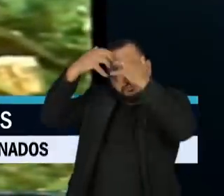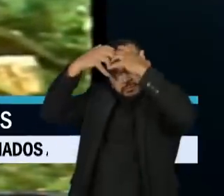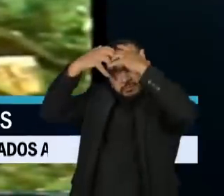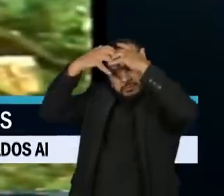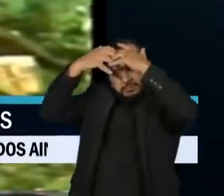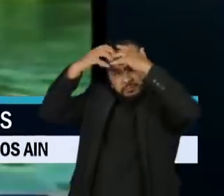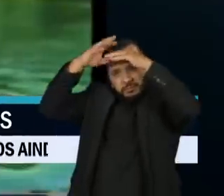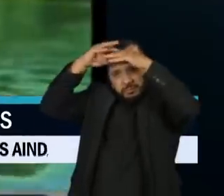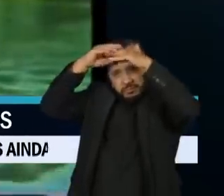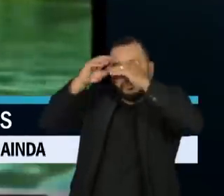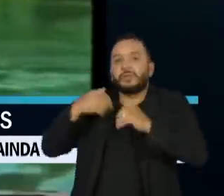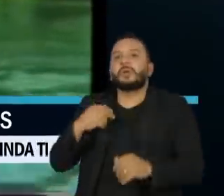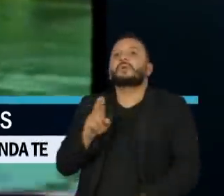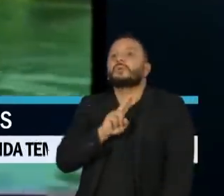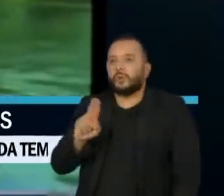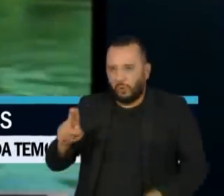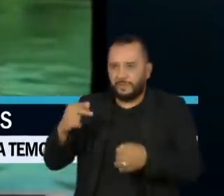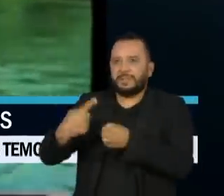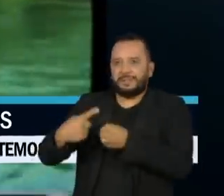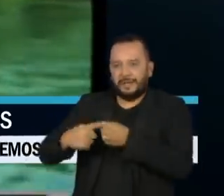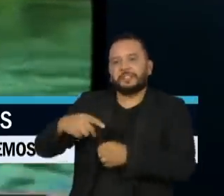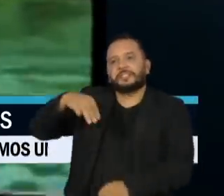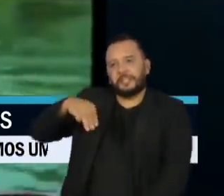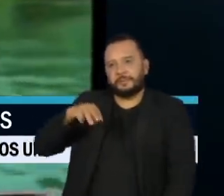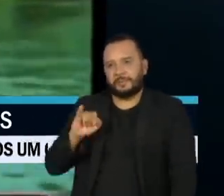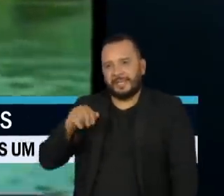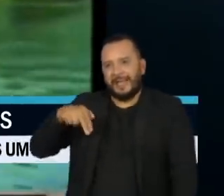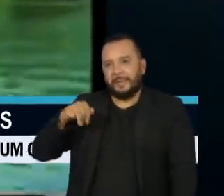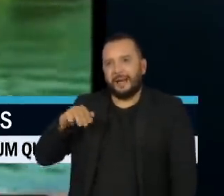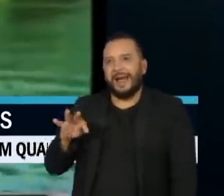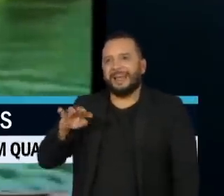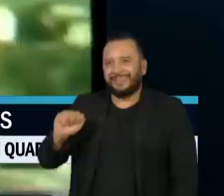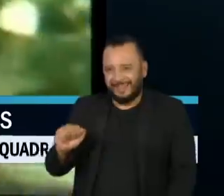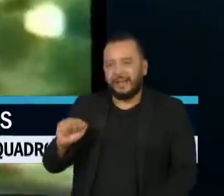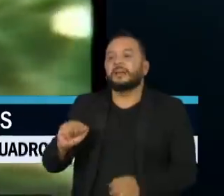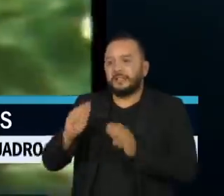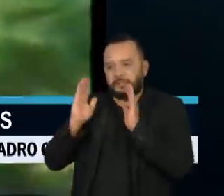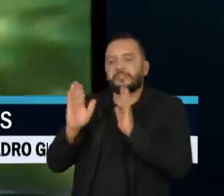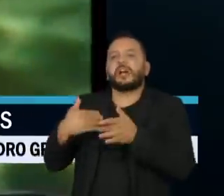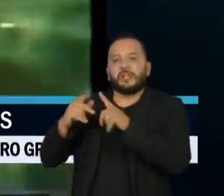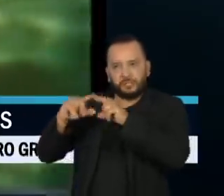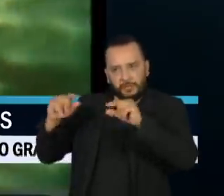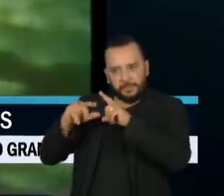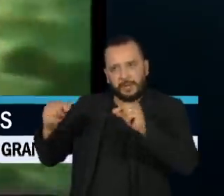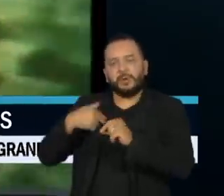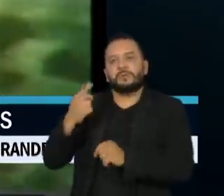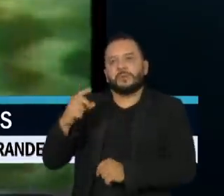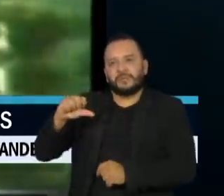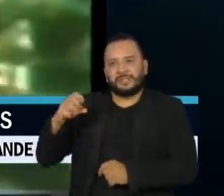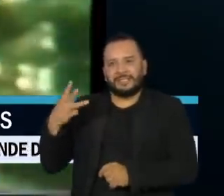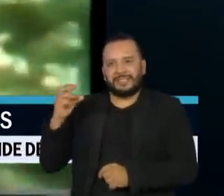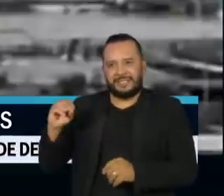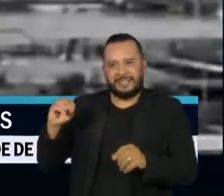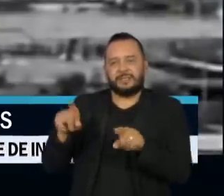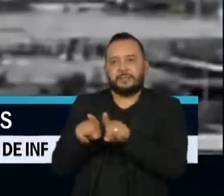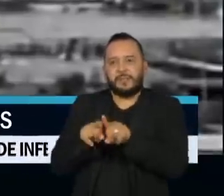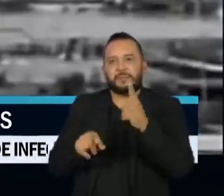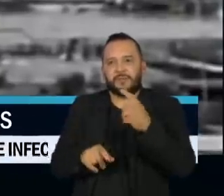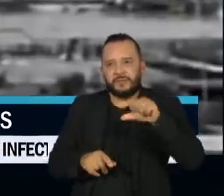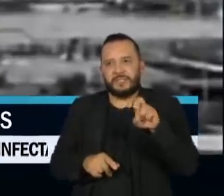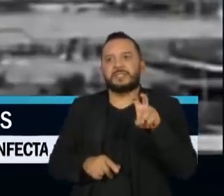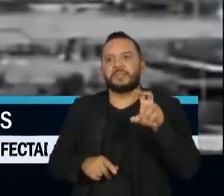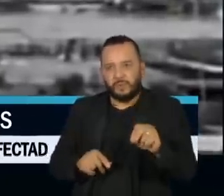referência à cidade japonesa de Minamata. Durante as décadas de 1930 e 1950, uma fábrica de